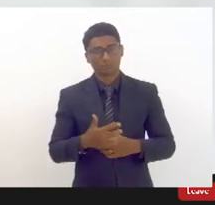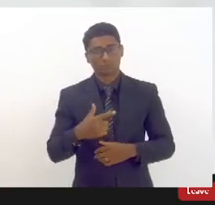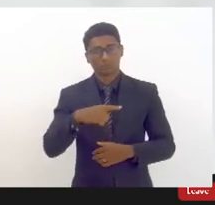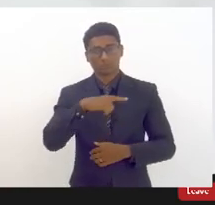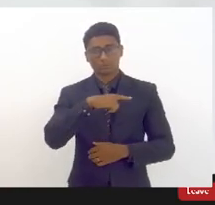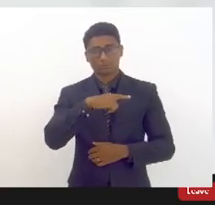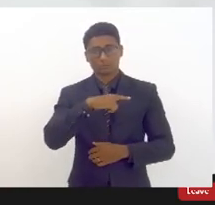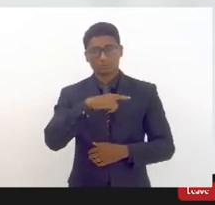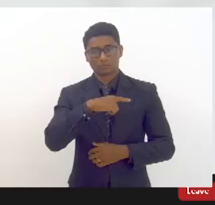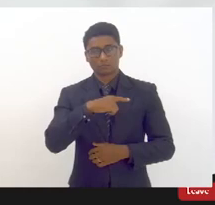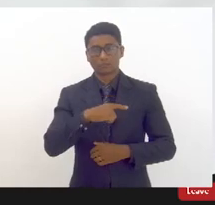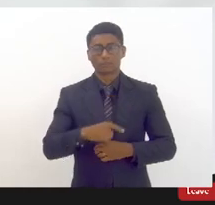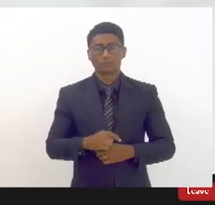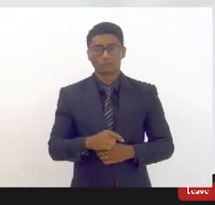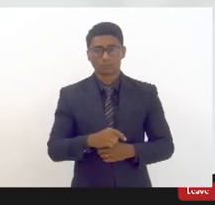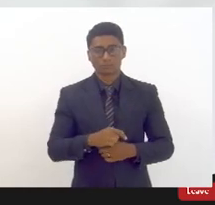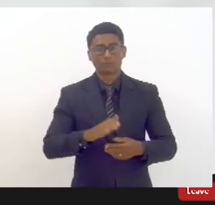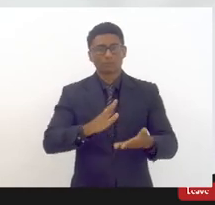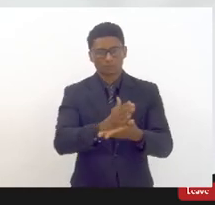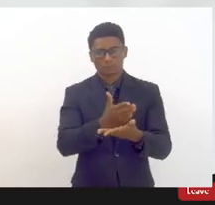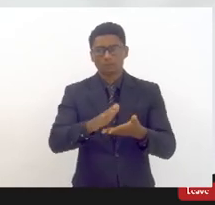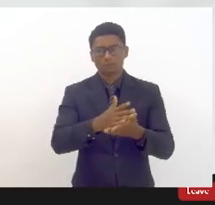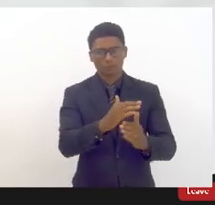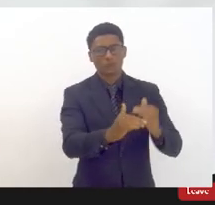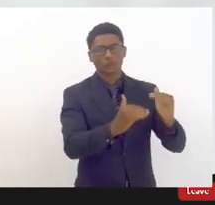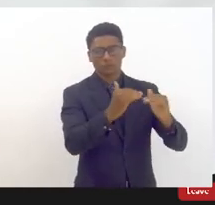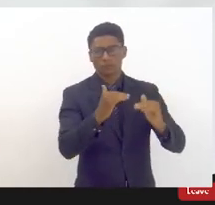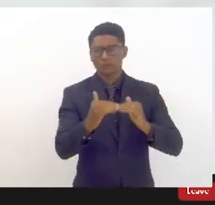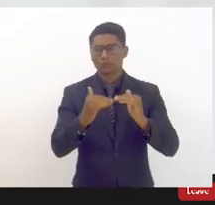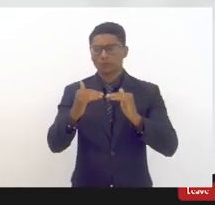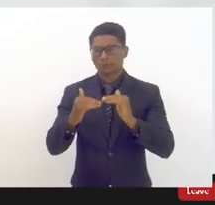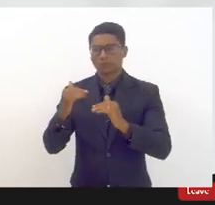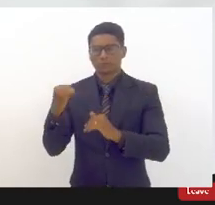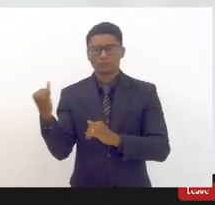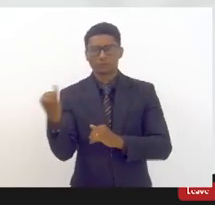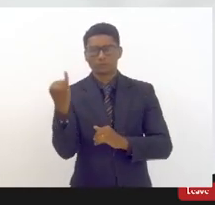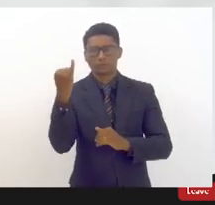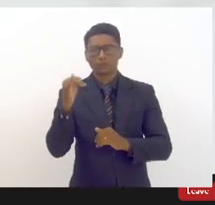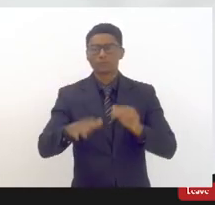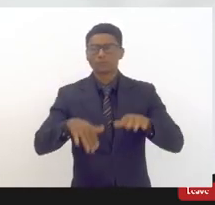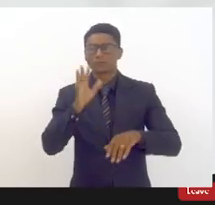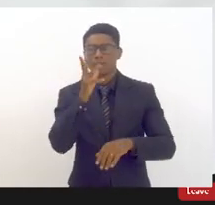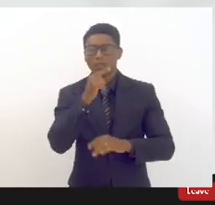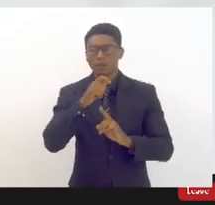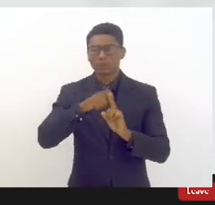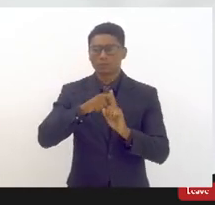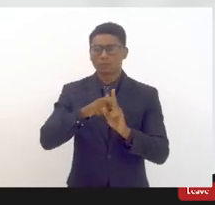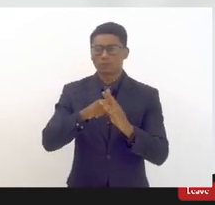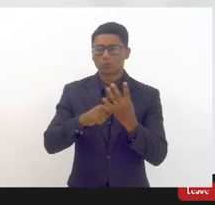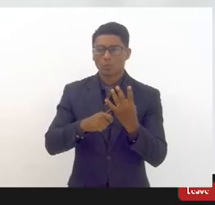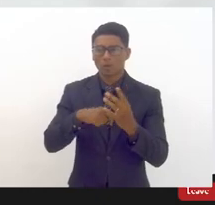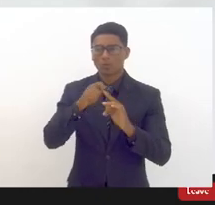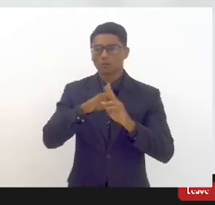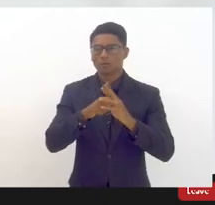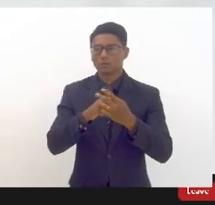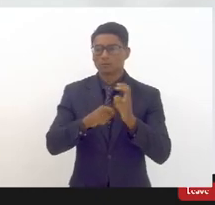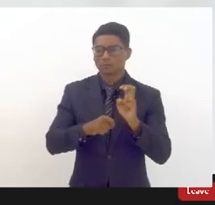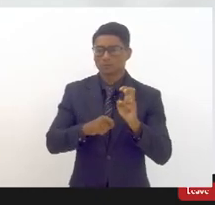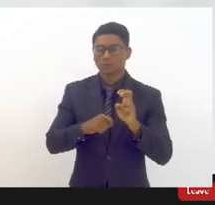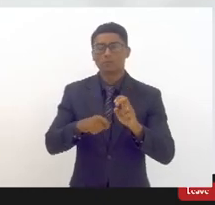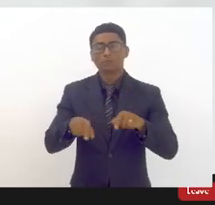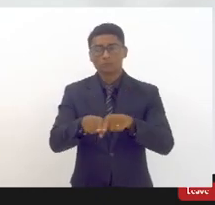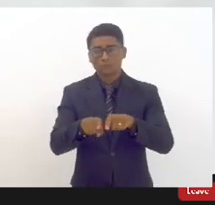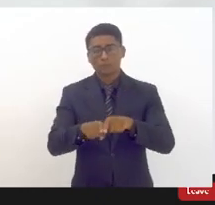Tem trechos importantes, tem pedaços de desenvolvimento que são importantes, levam ali 4-5 meses, tem um processo de implementação que leva aí mais uns